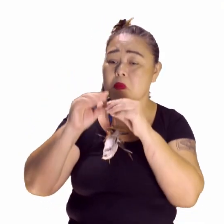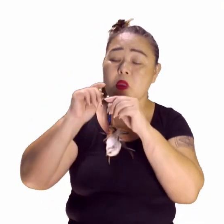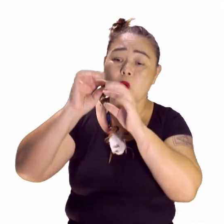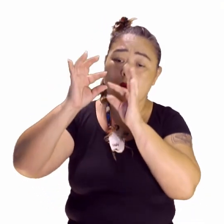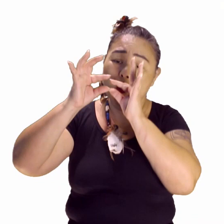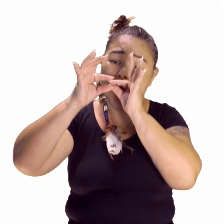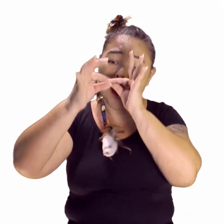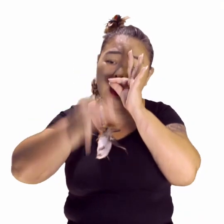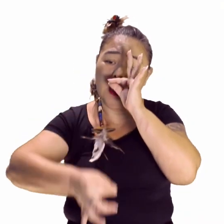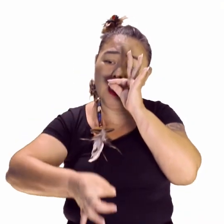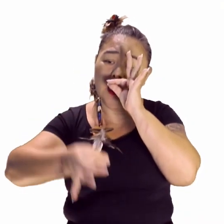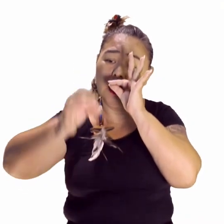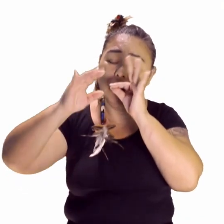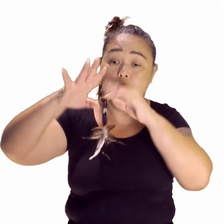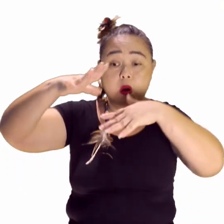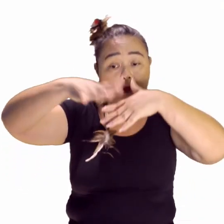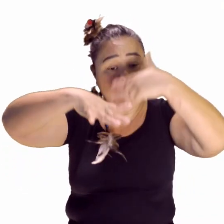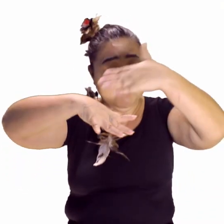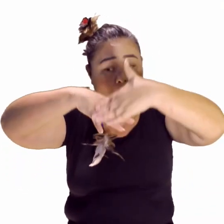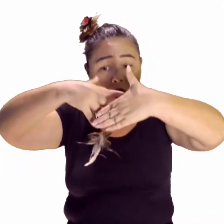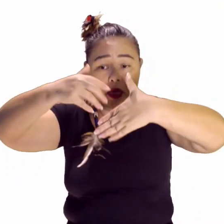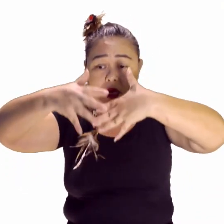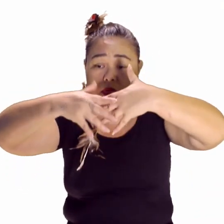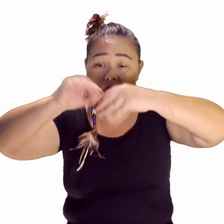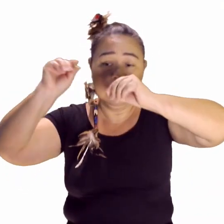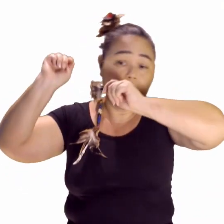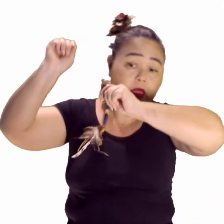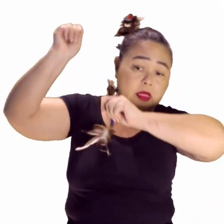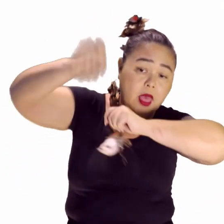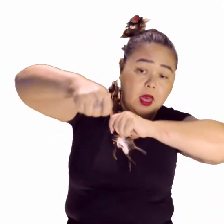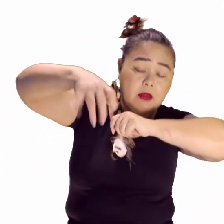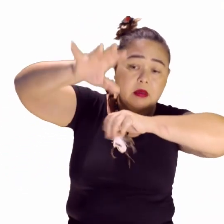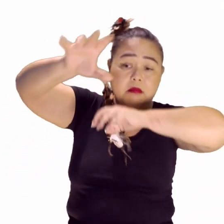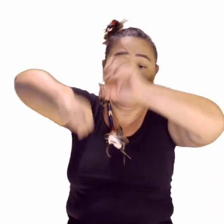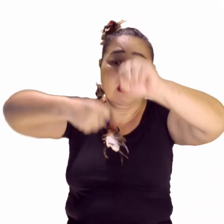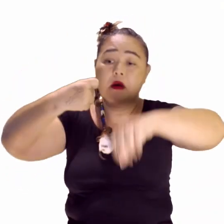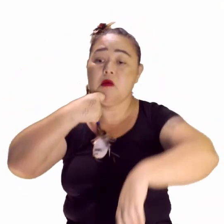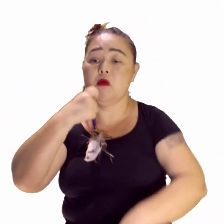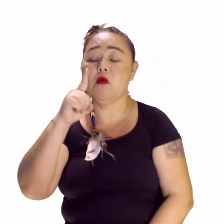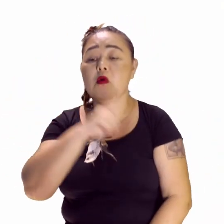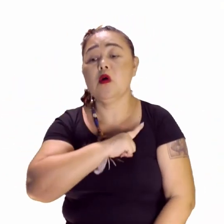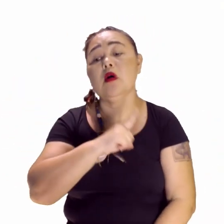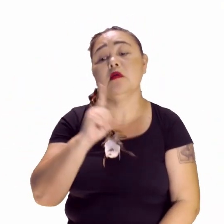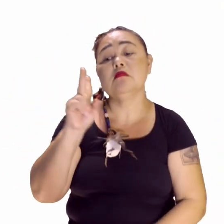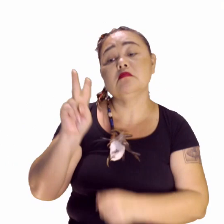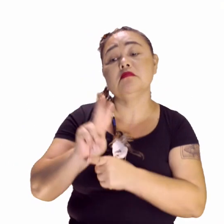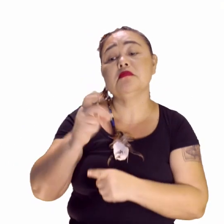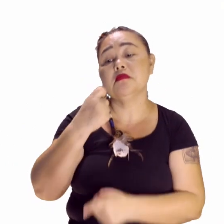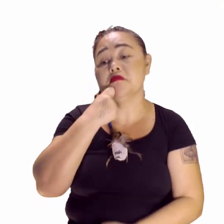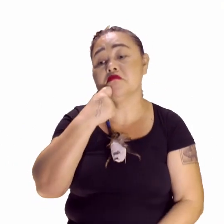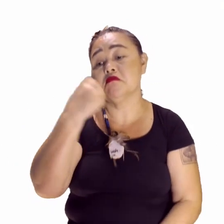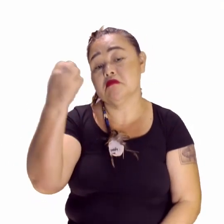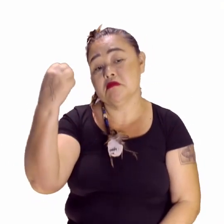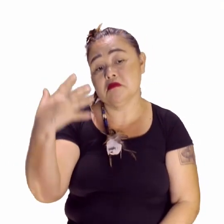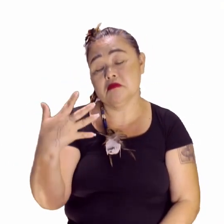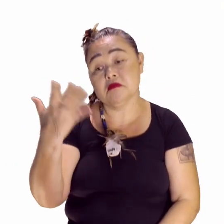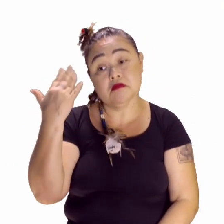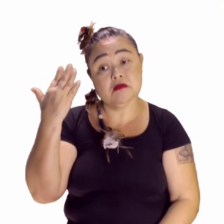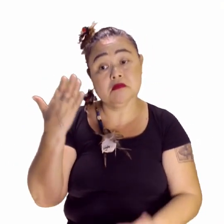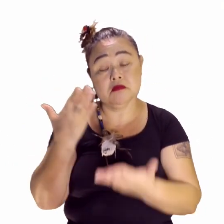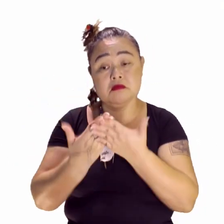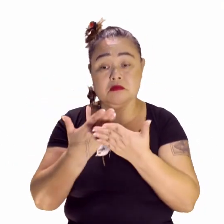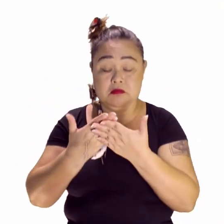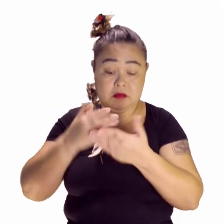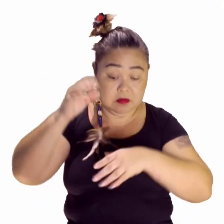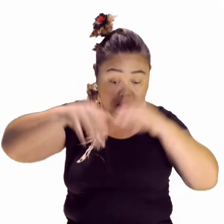caniço, ou com uma malhadeira, ou com uma tarrafa, mas assim. Aí a piscicultura de Rondônia seria aquilo que você falou, né, lá na aula, que era